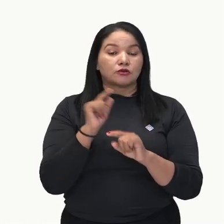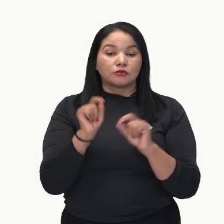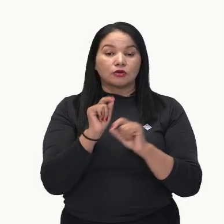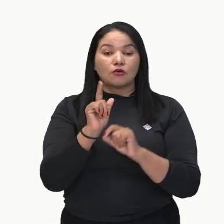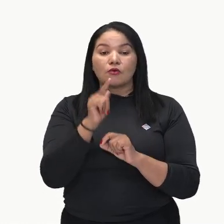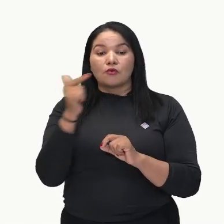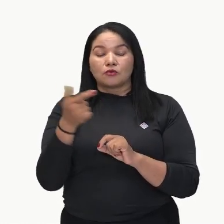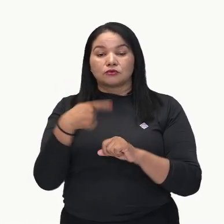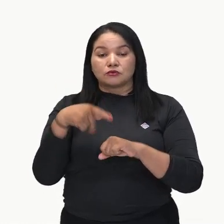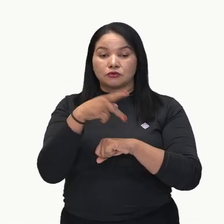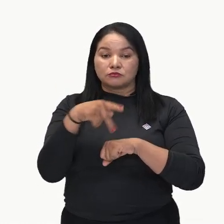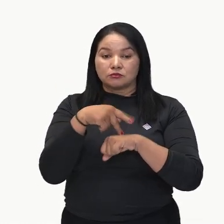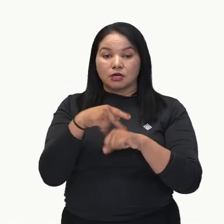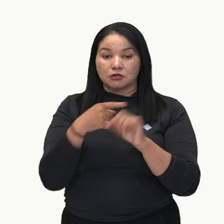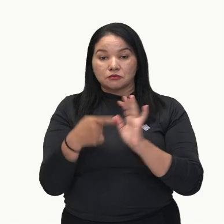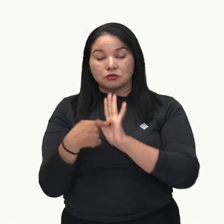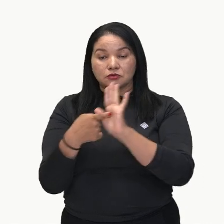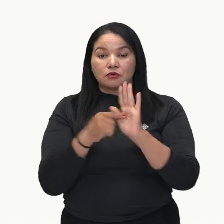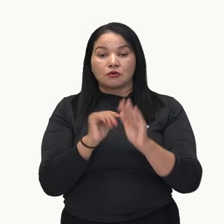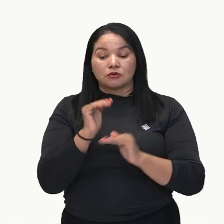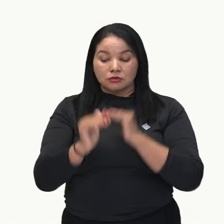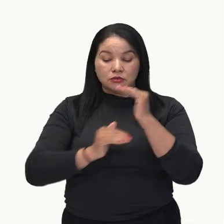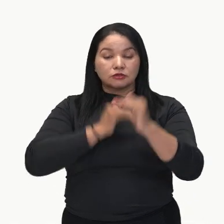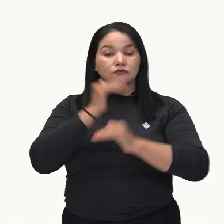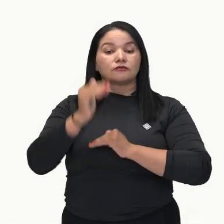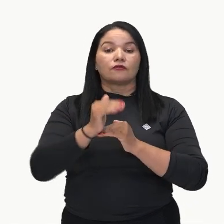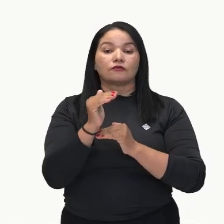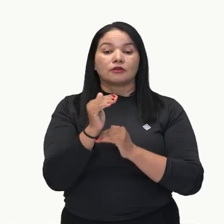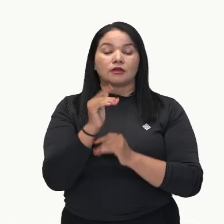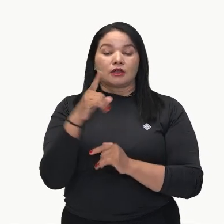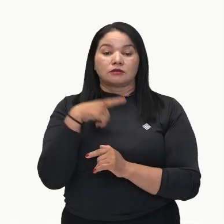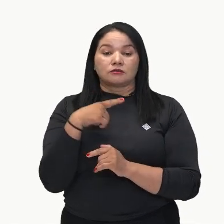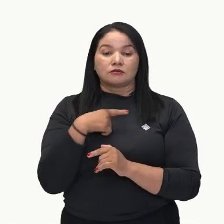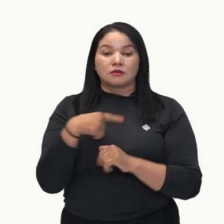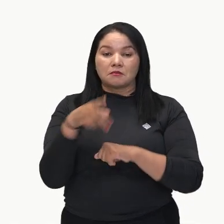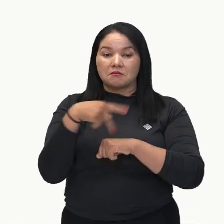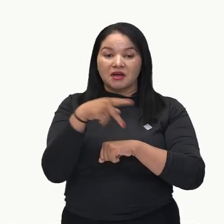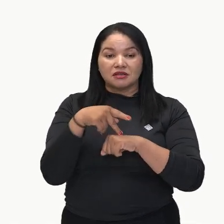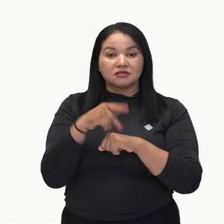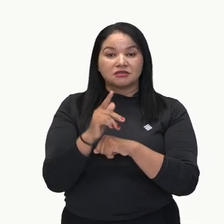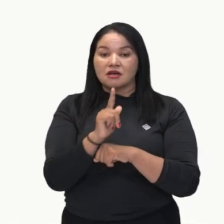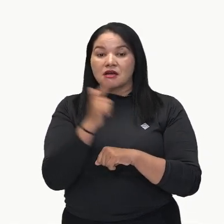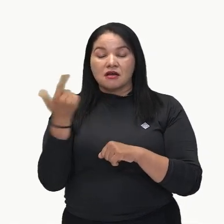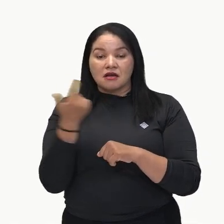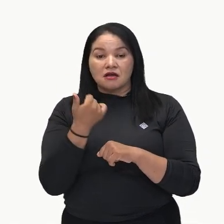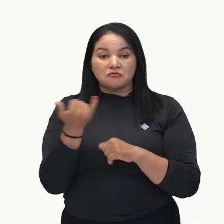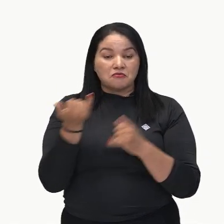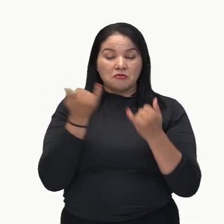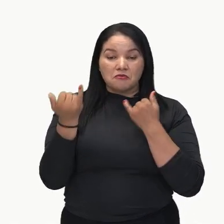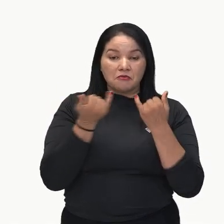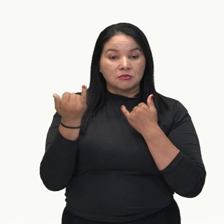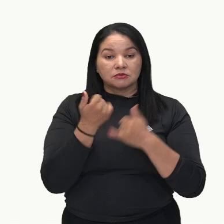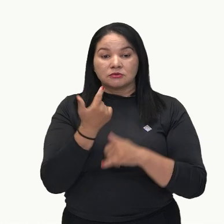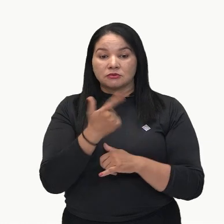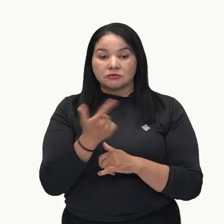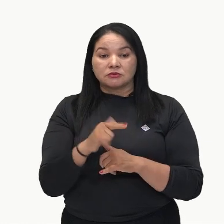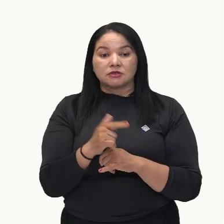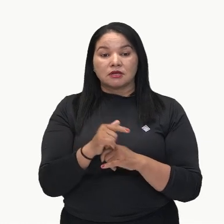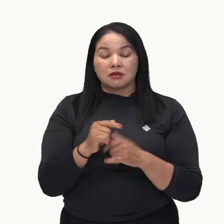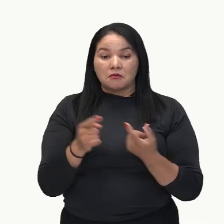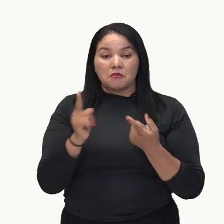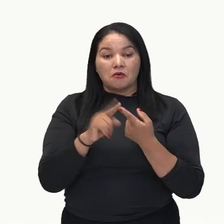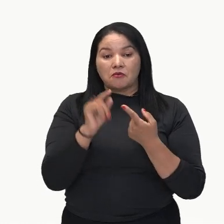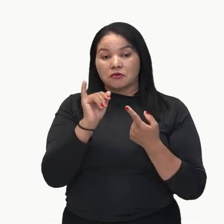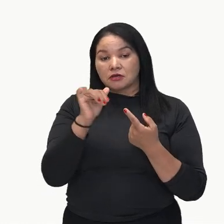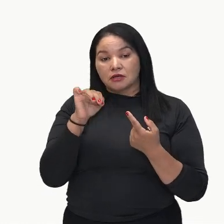ter destaque, estão se desenvolvendo cada vez mais, países que às vezes nem escutava falar, né? Olha só o Iêmen também,